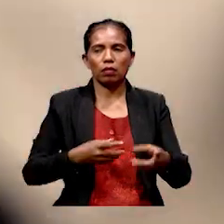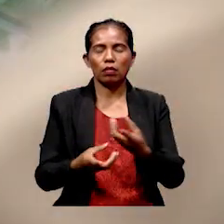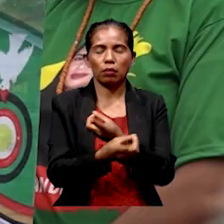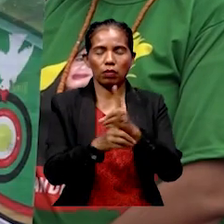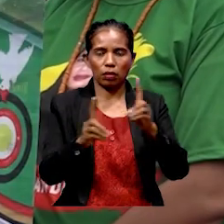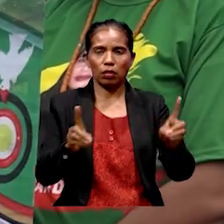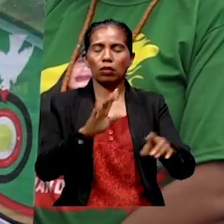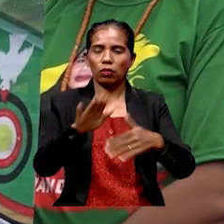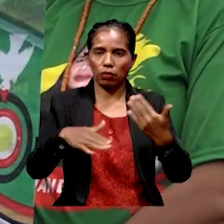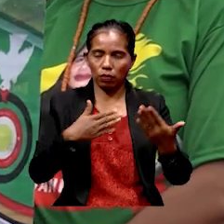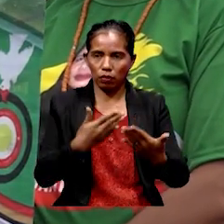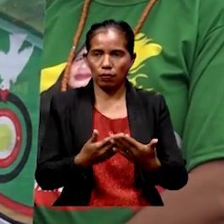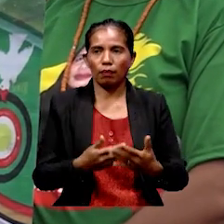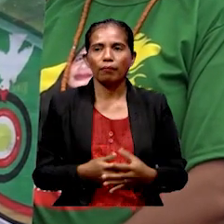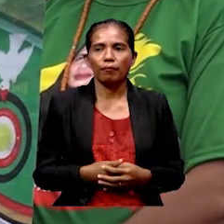Roto.